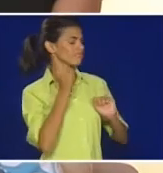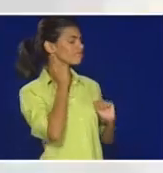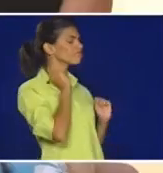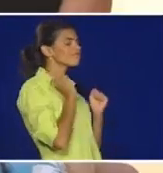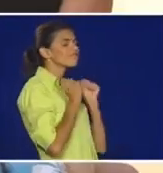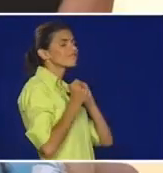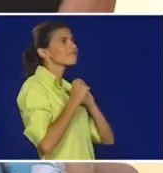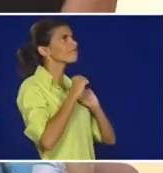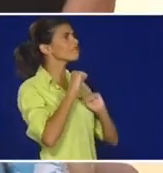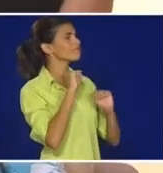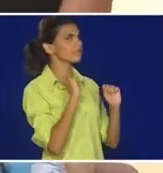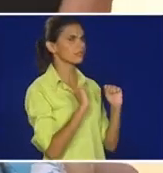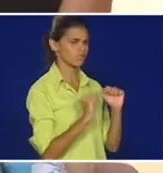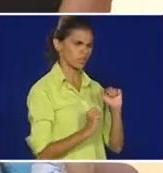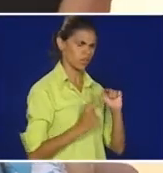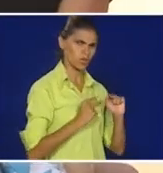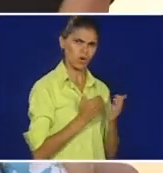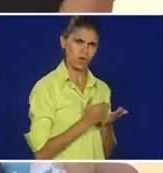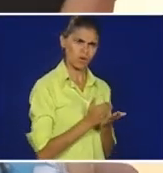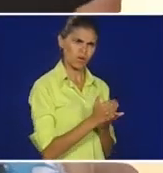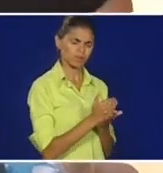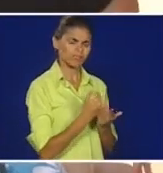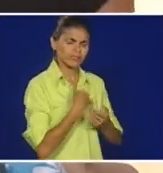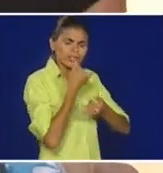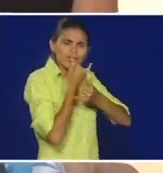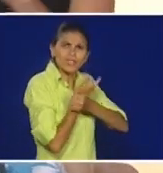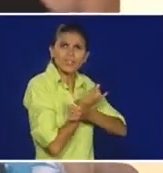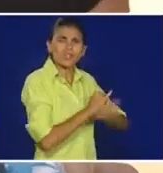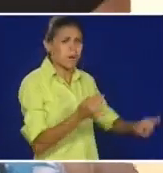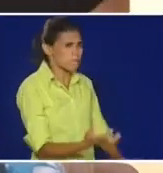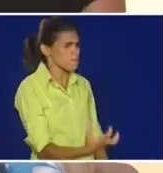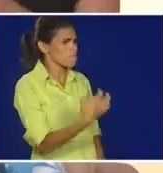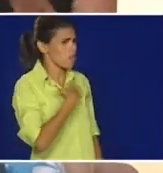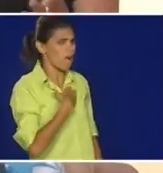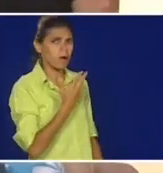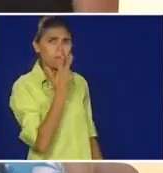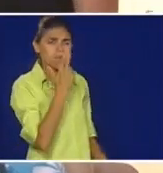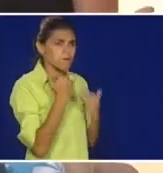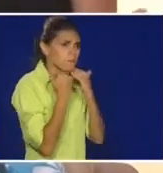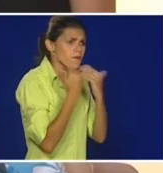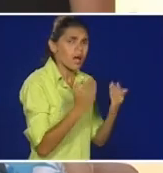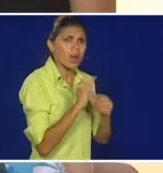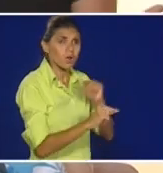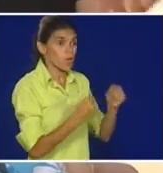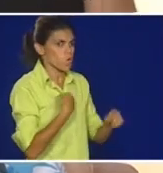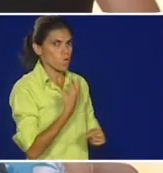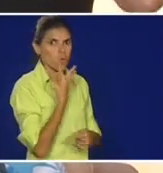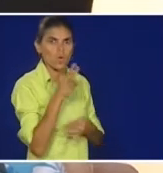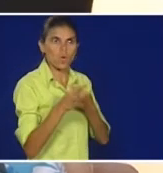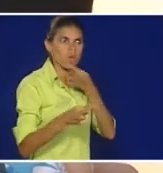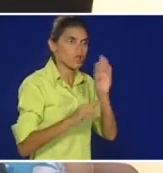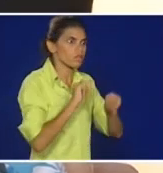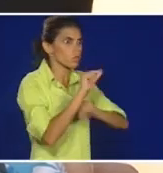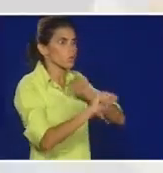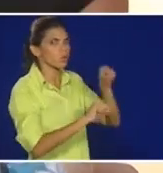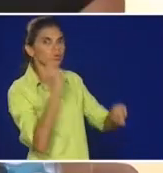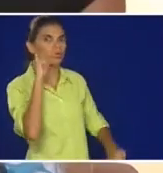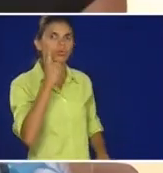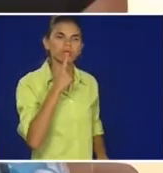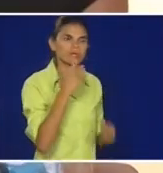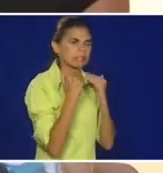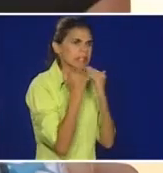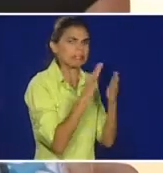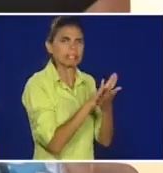mexida. No início, é aquele baque, né? Você perde o chão, porque primeiro que eu não conhecia nada sobre surdez, né?